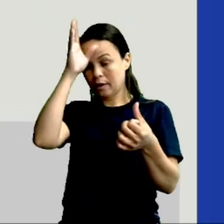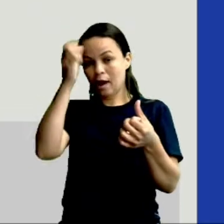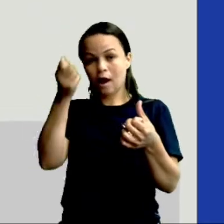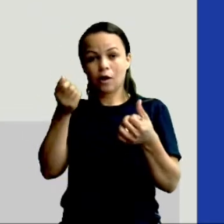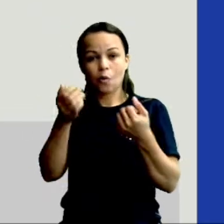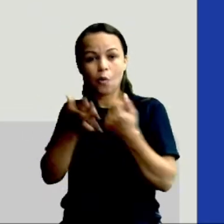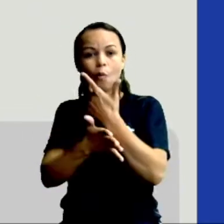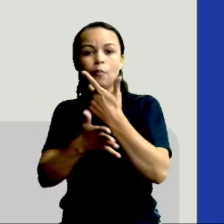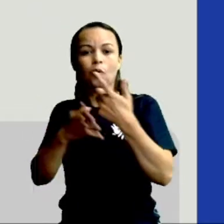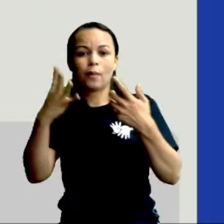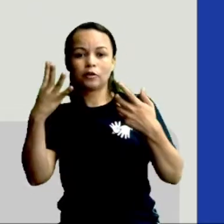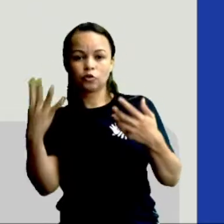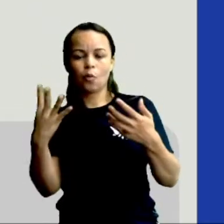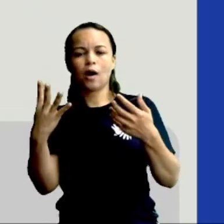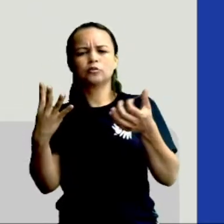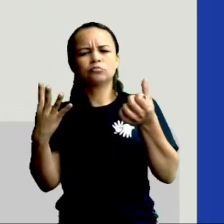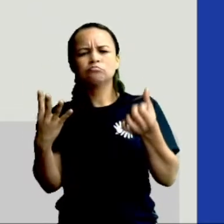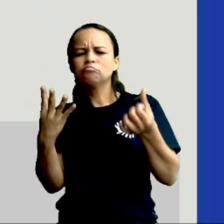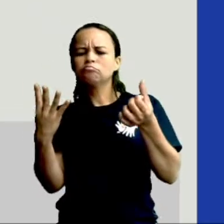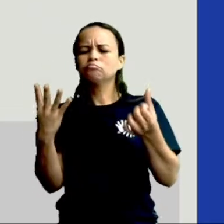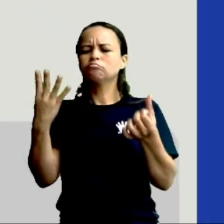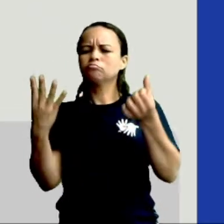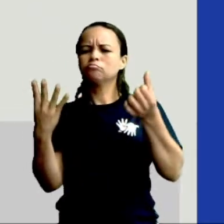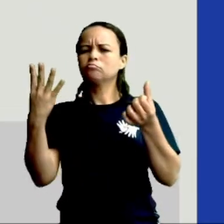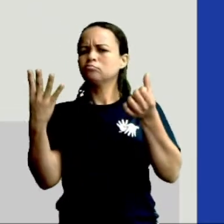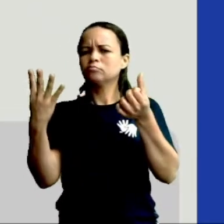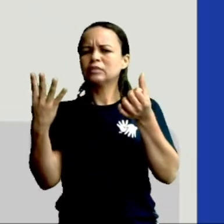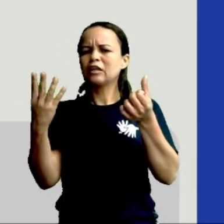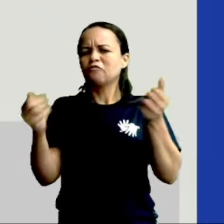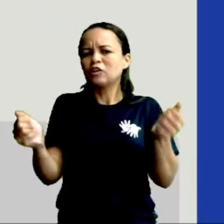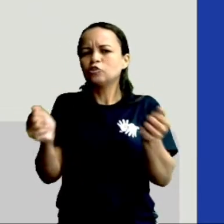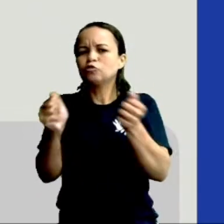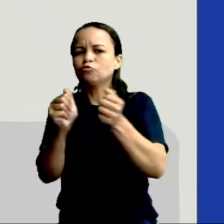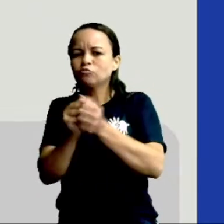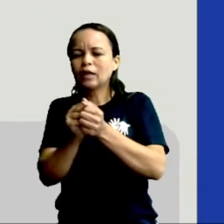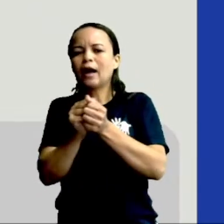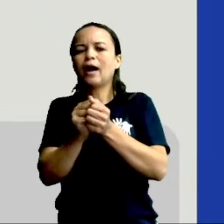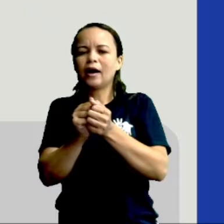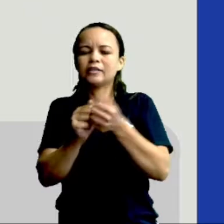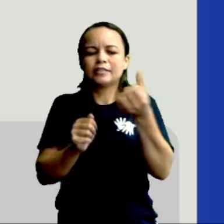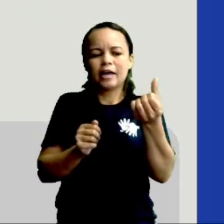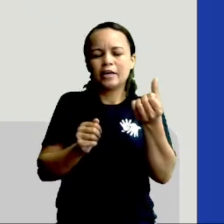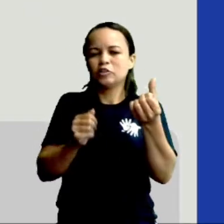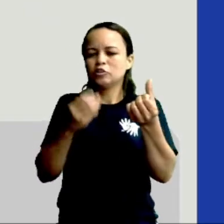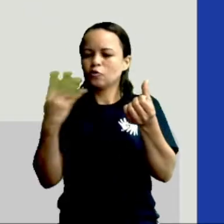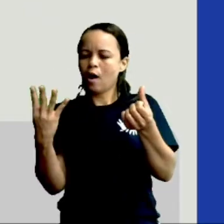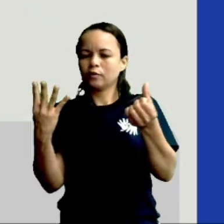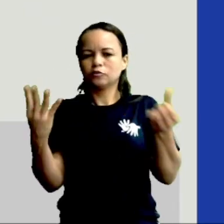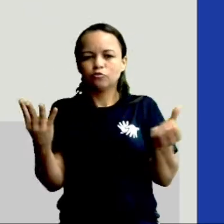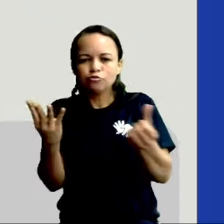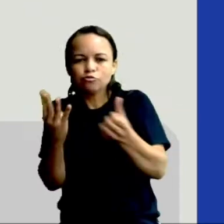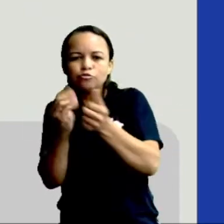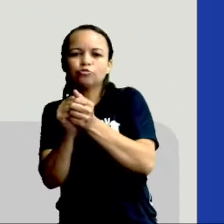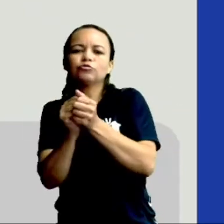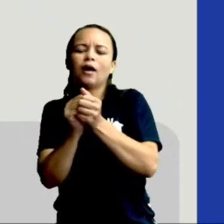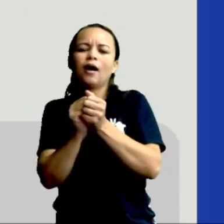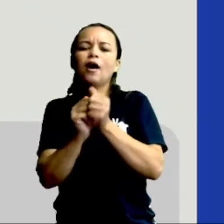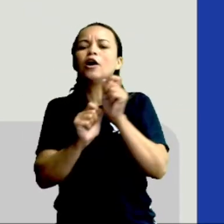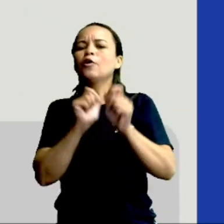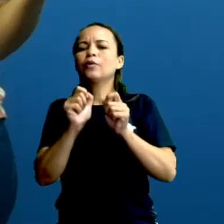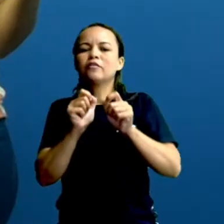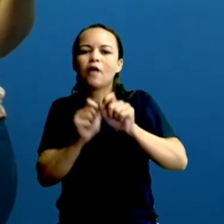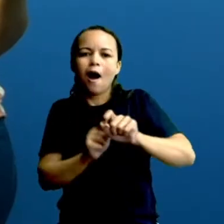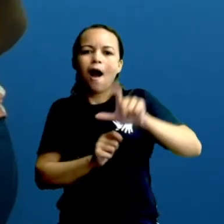para ela, então a ideia de juntar os 6 peixinhos com os 4 peixinhos, ele vai